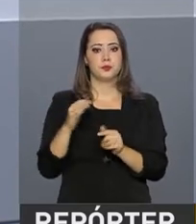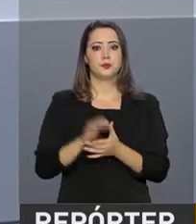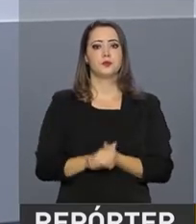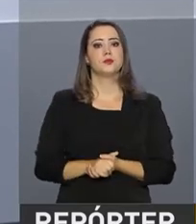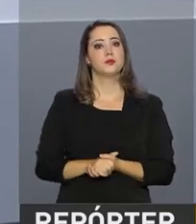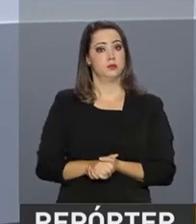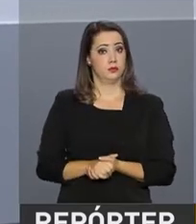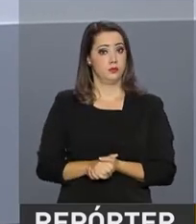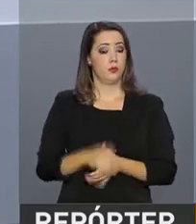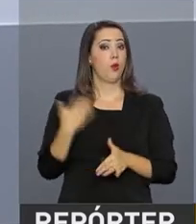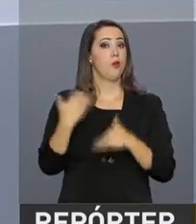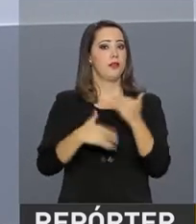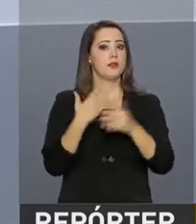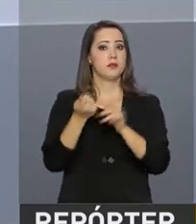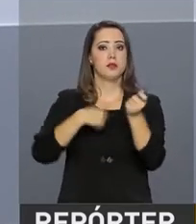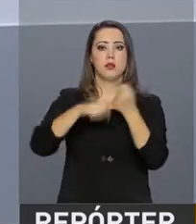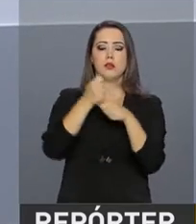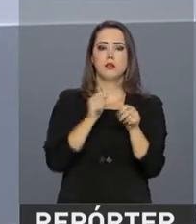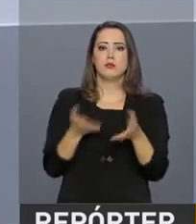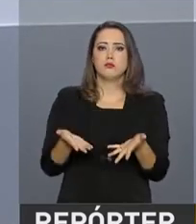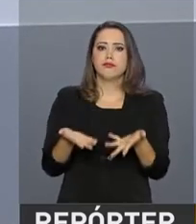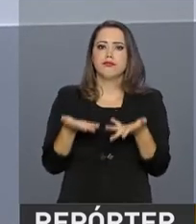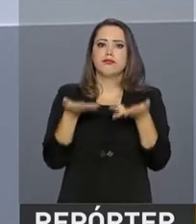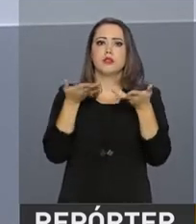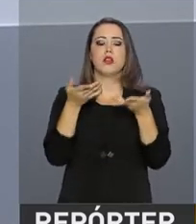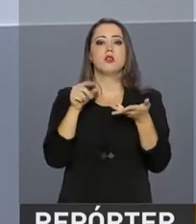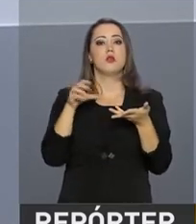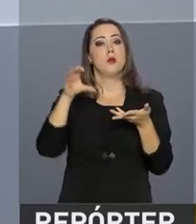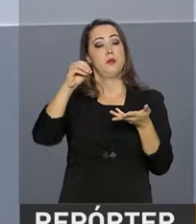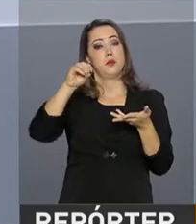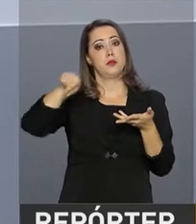2,83%. Para o crescimento da economia, a estimativa subiu para